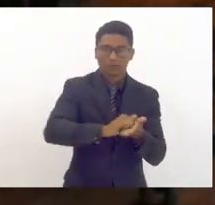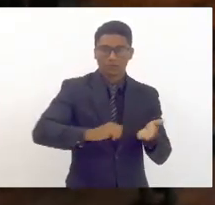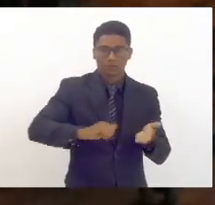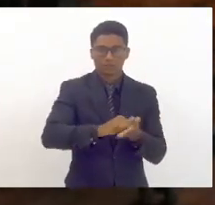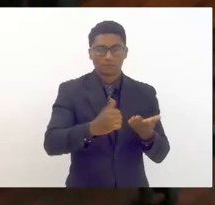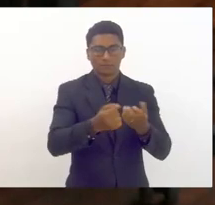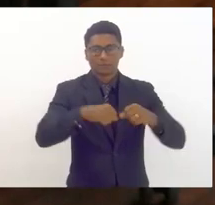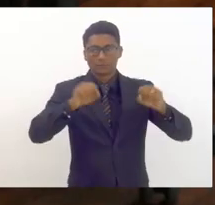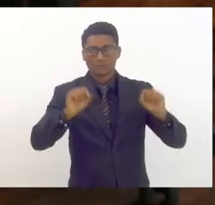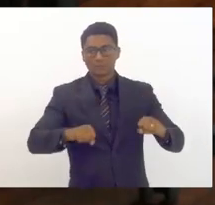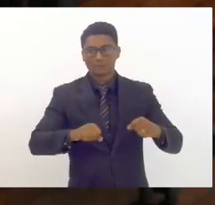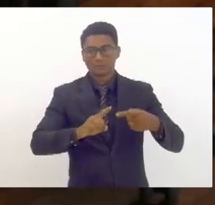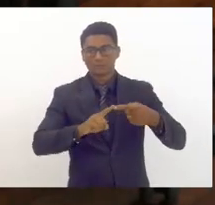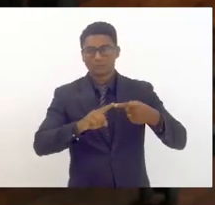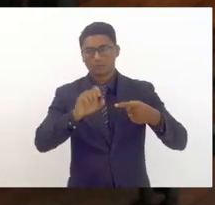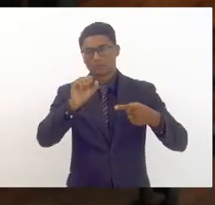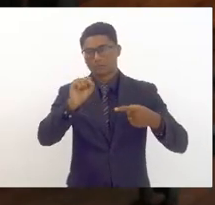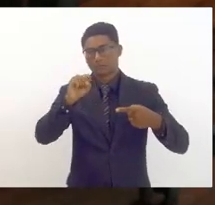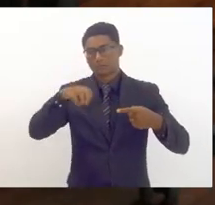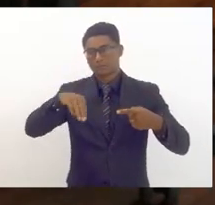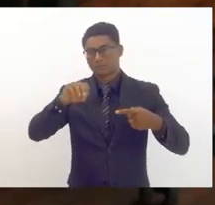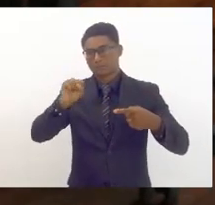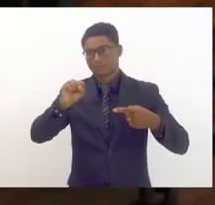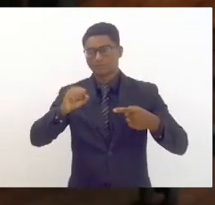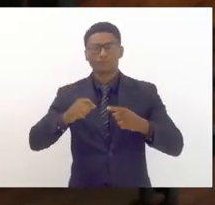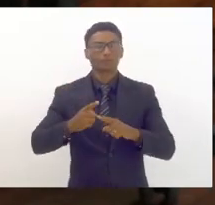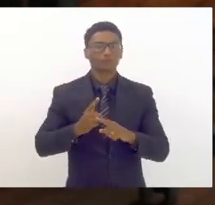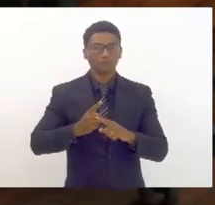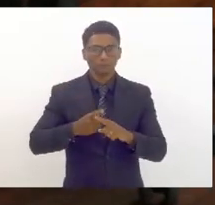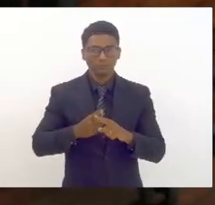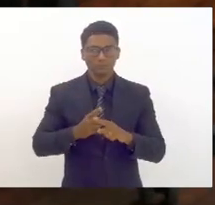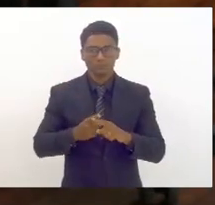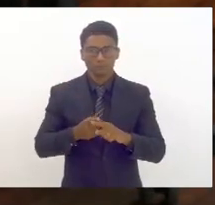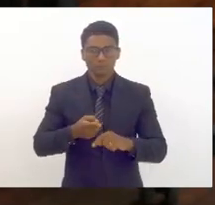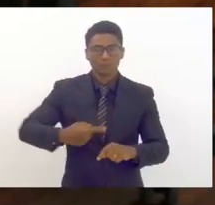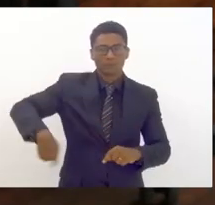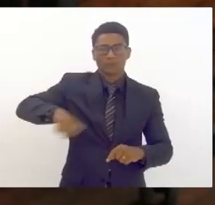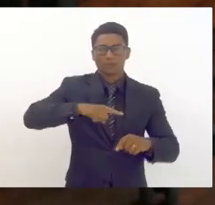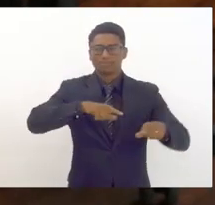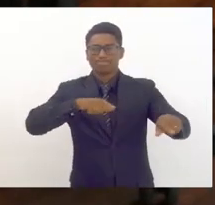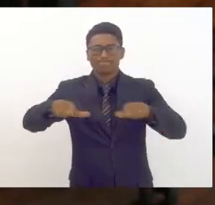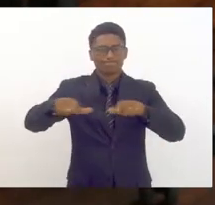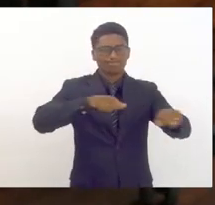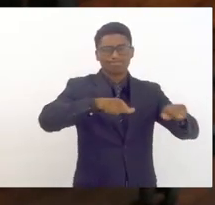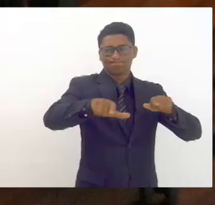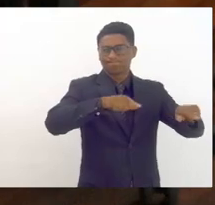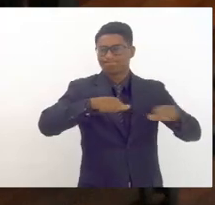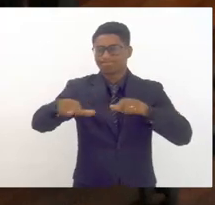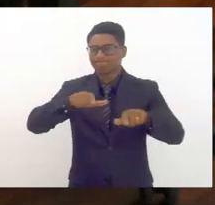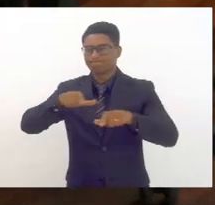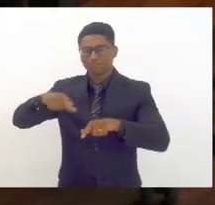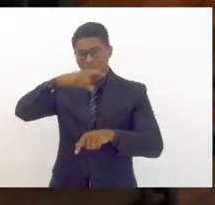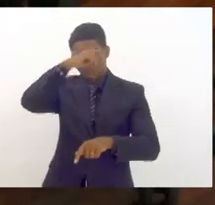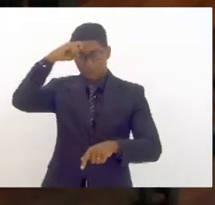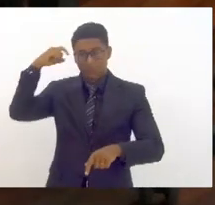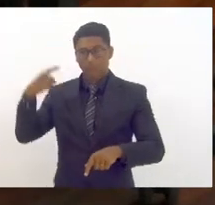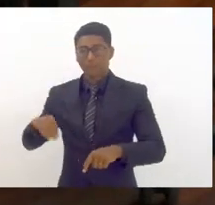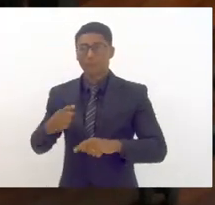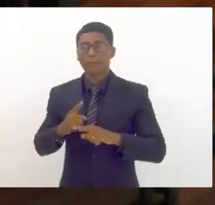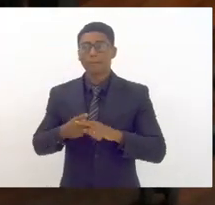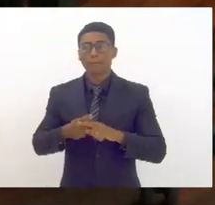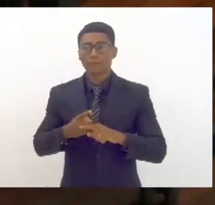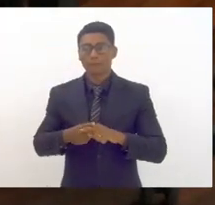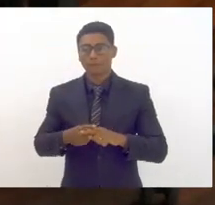sistema SMS. Isso porque a gente trabalha muito, porque a gente acredita, é um dos